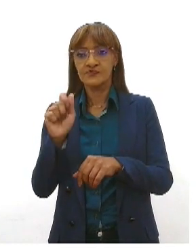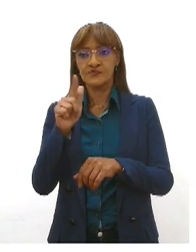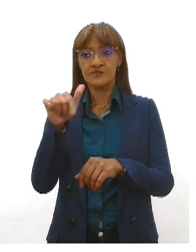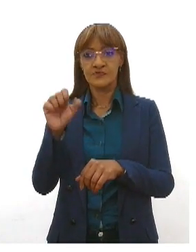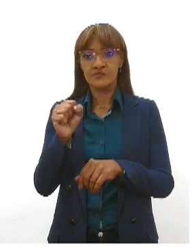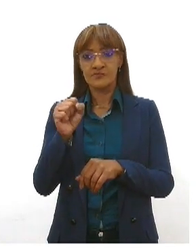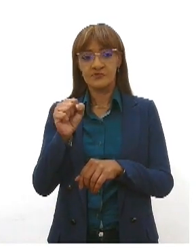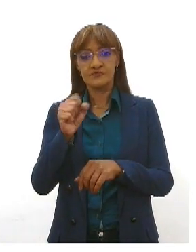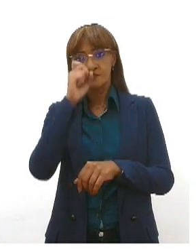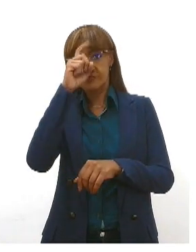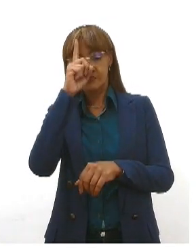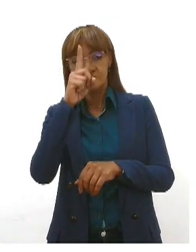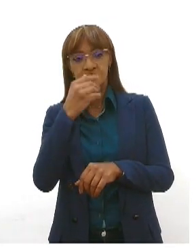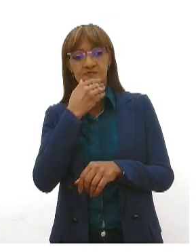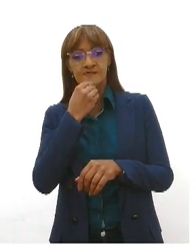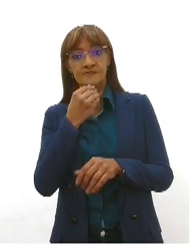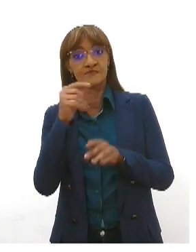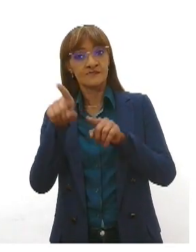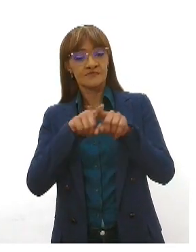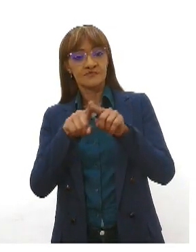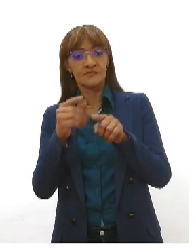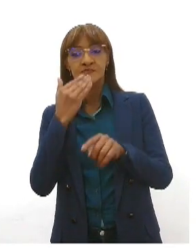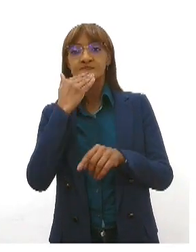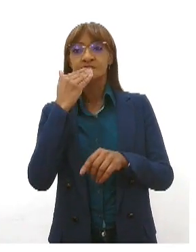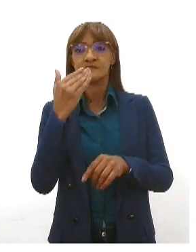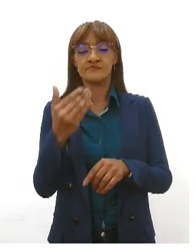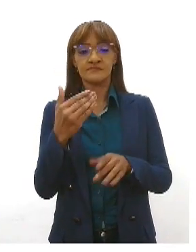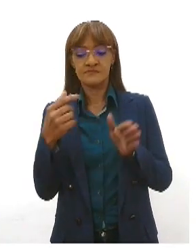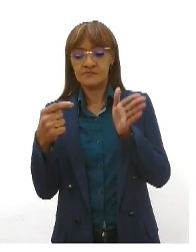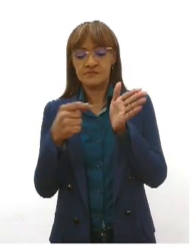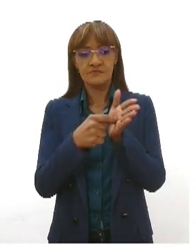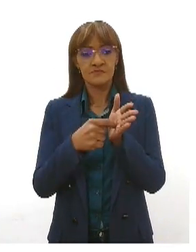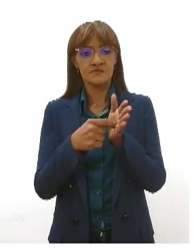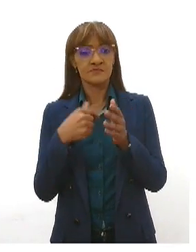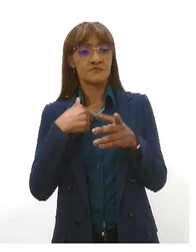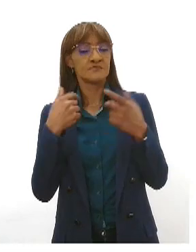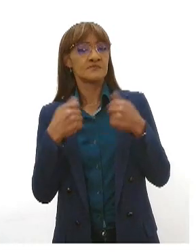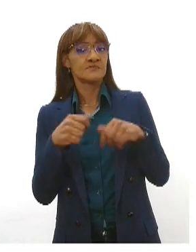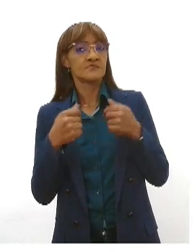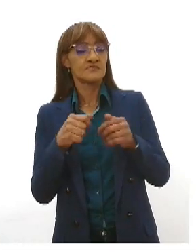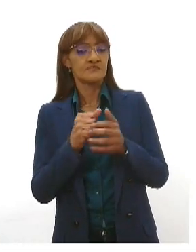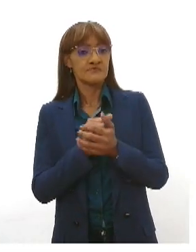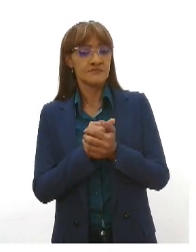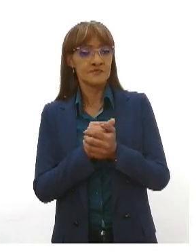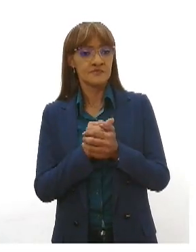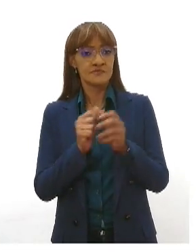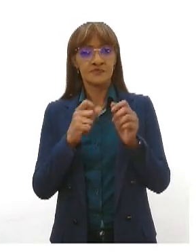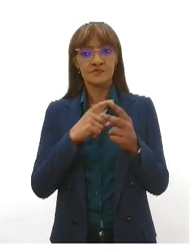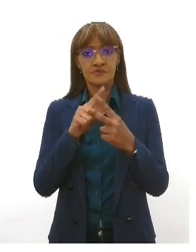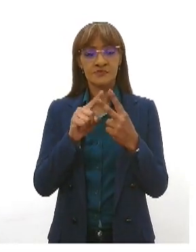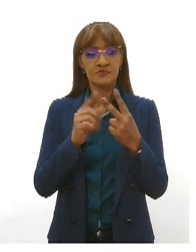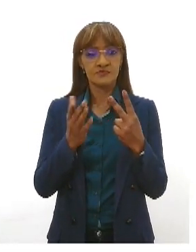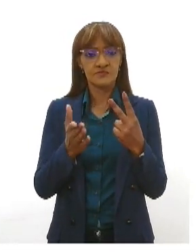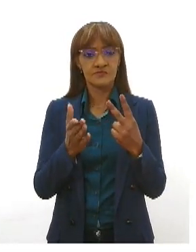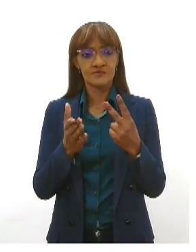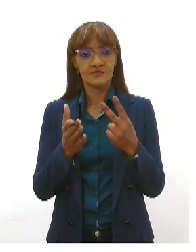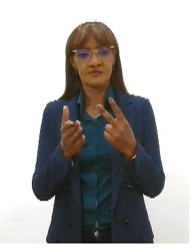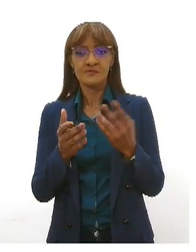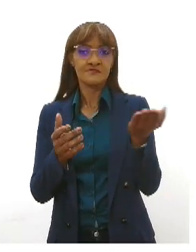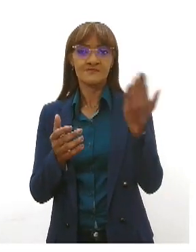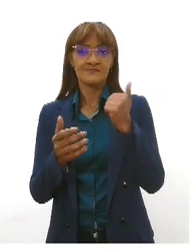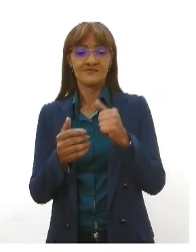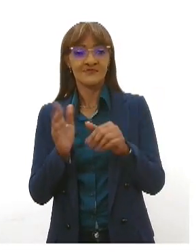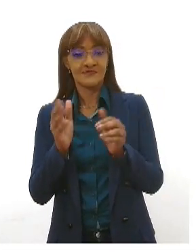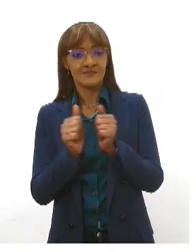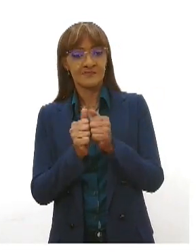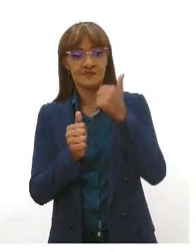irmão pedindo um carregador portátil. E eu falei, Maica, eu tô precisando carregar teu portátil. Ele disse, eu tenho dois, gente. Eu disse, ai, meu filho, manda aí por minha mãe. Aí disse, não, eu tenho